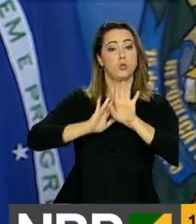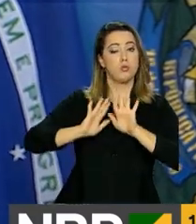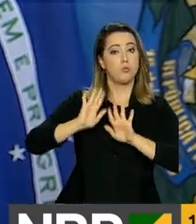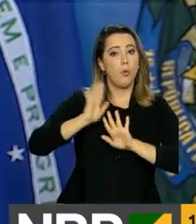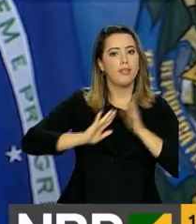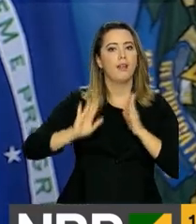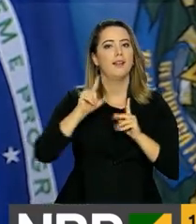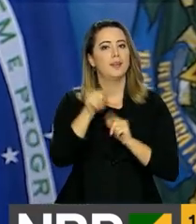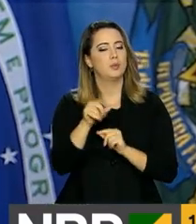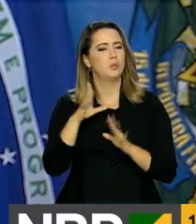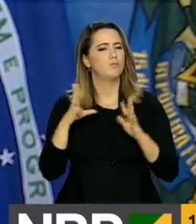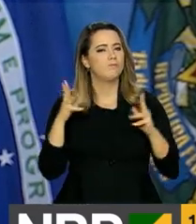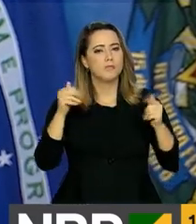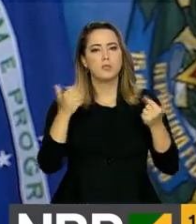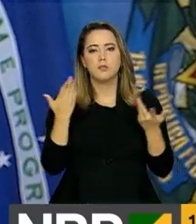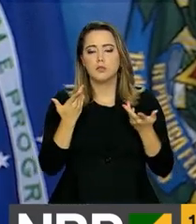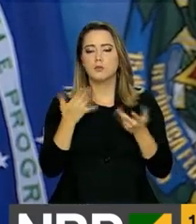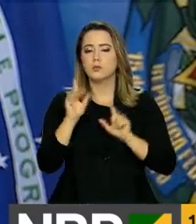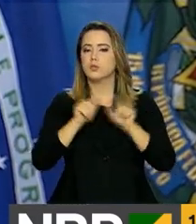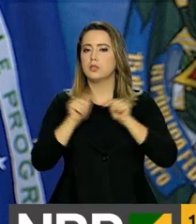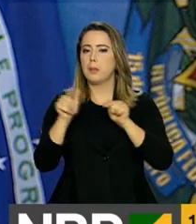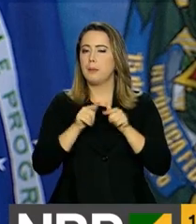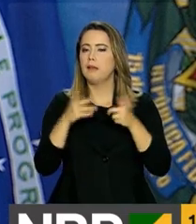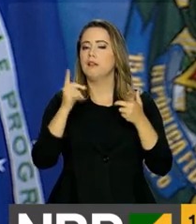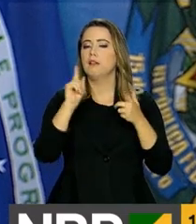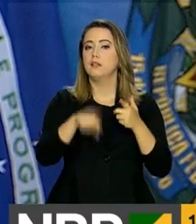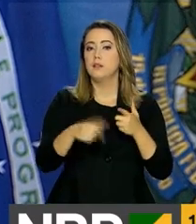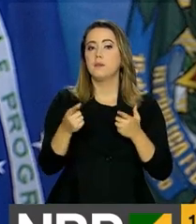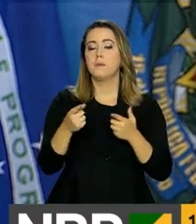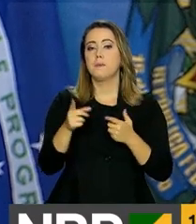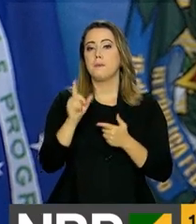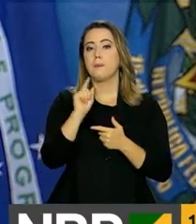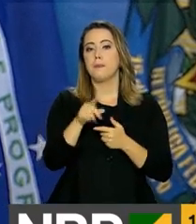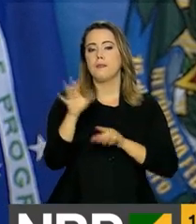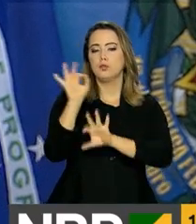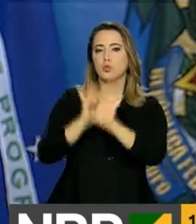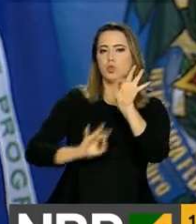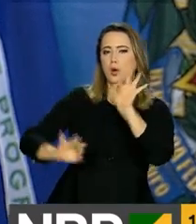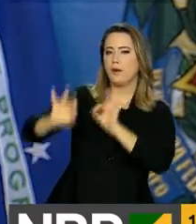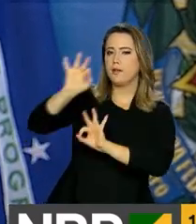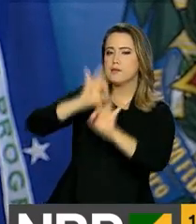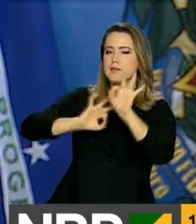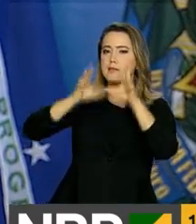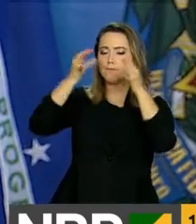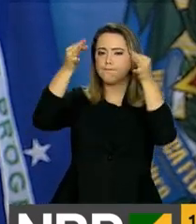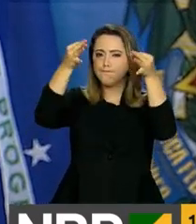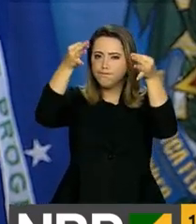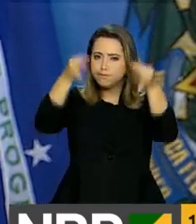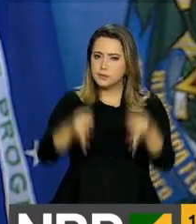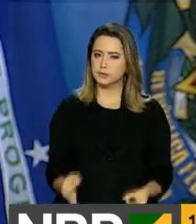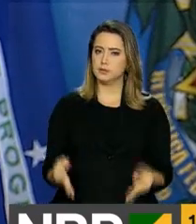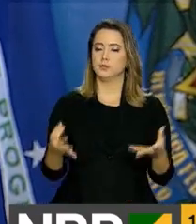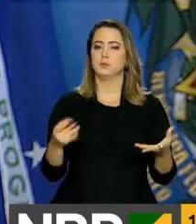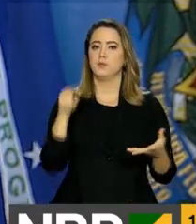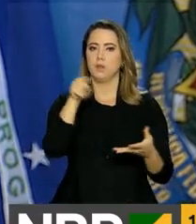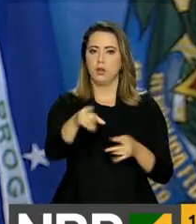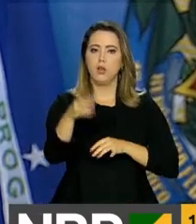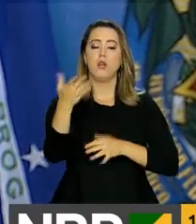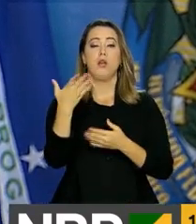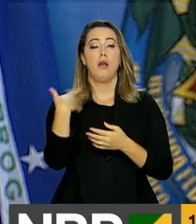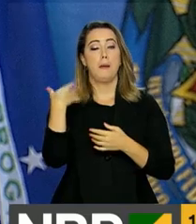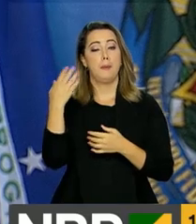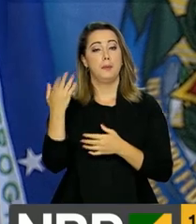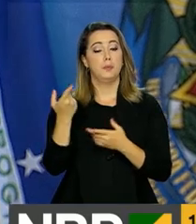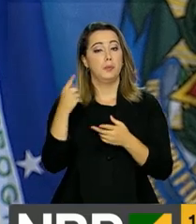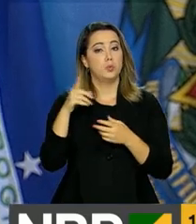todos que trabalharam nessa matéria tiveram cuidado extraordinário de organizar muito bem a estrutura do